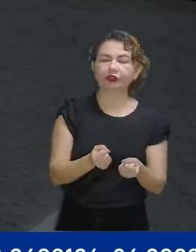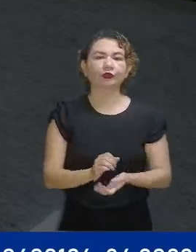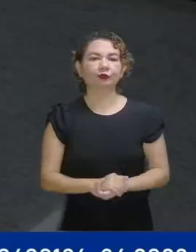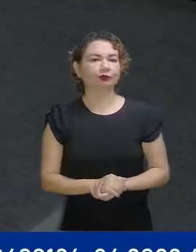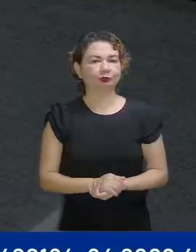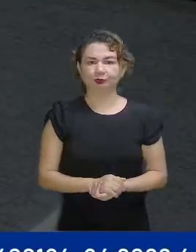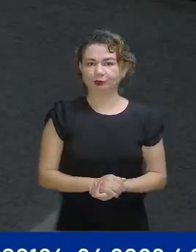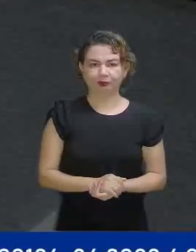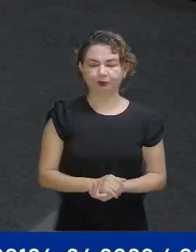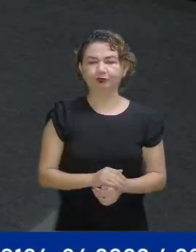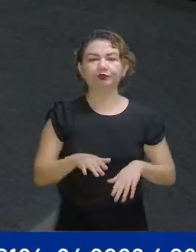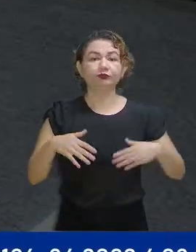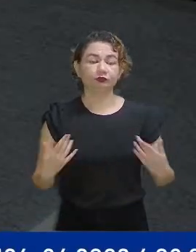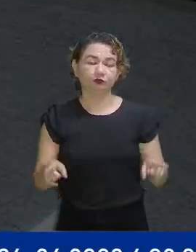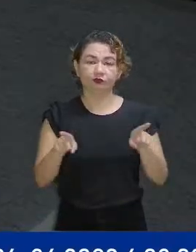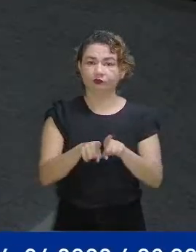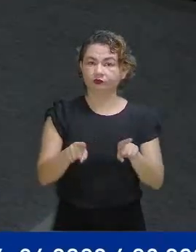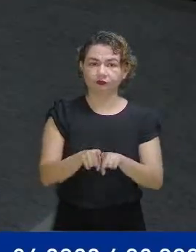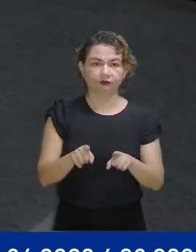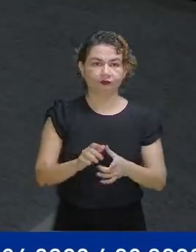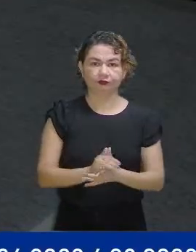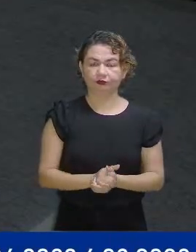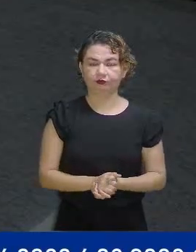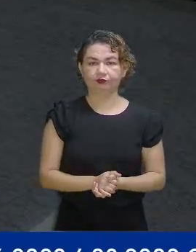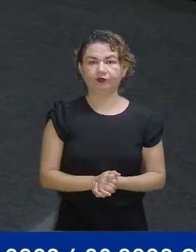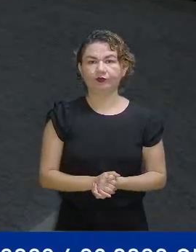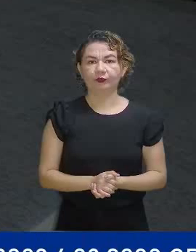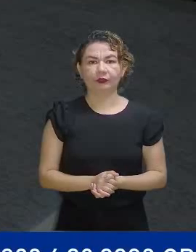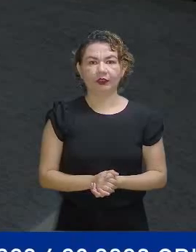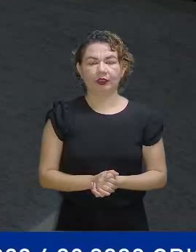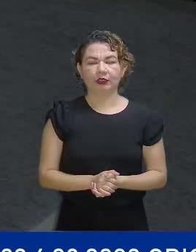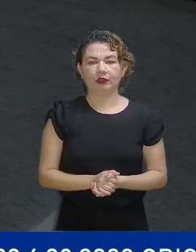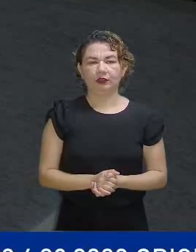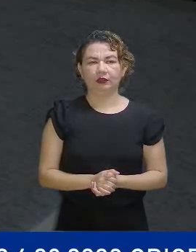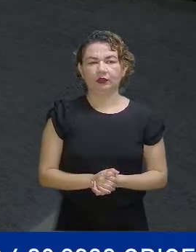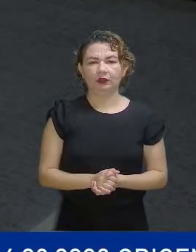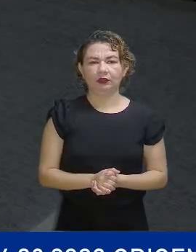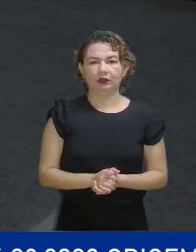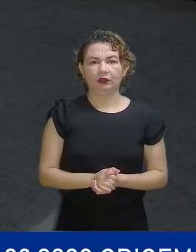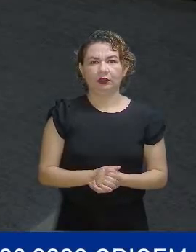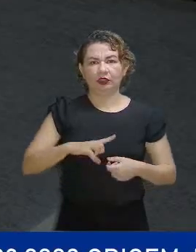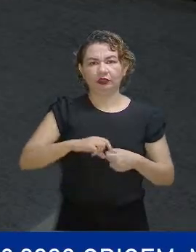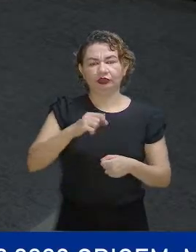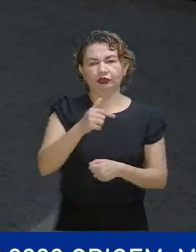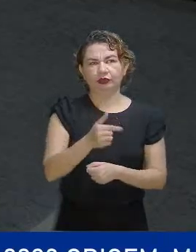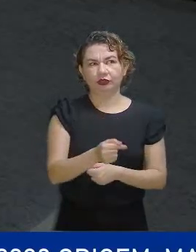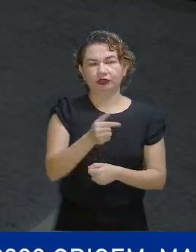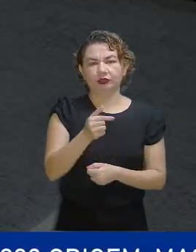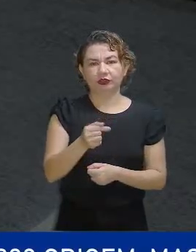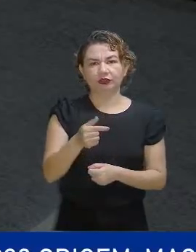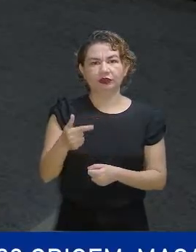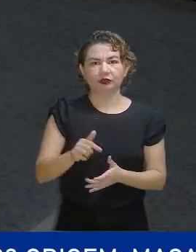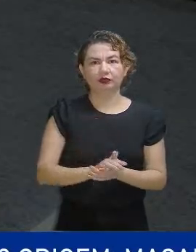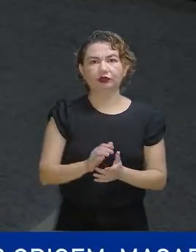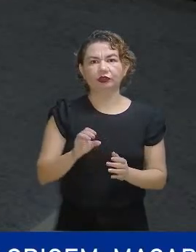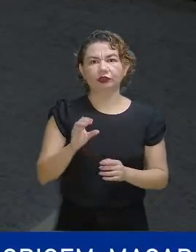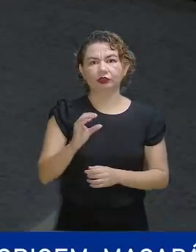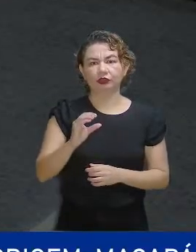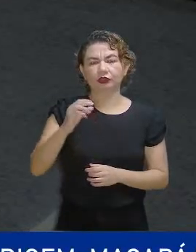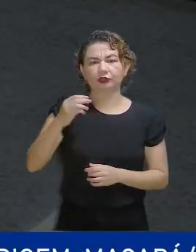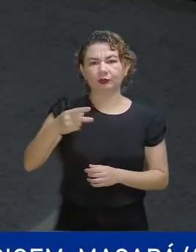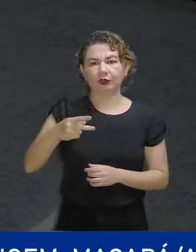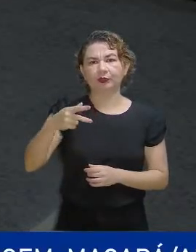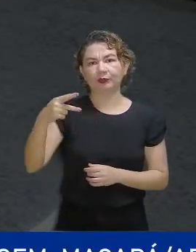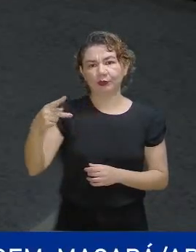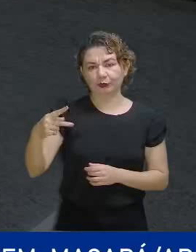foram remetidos ao juiz revisor, nos termos do inciso 1º do artigo 613 do Código de Processo Penal. É o